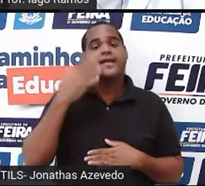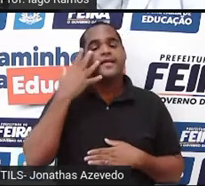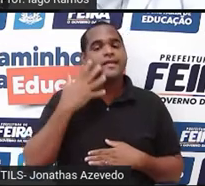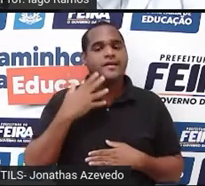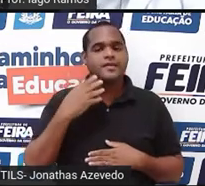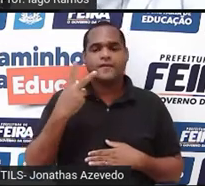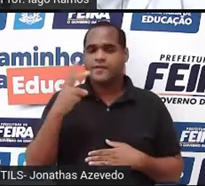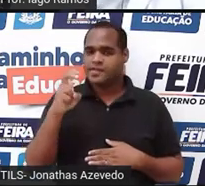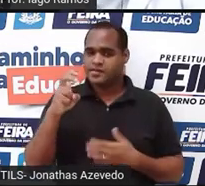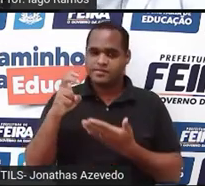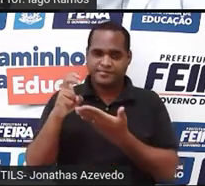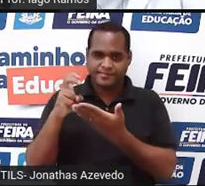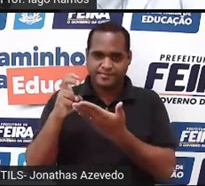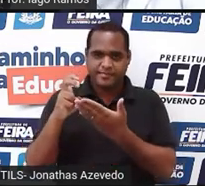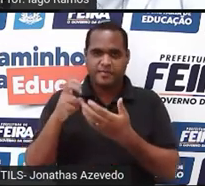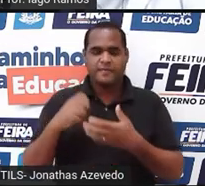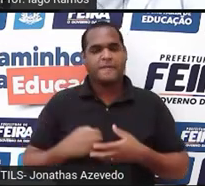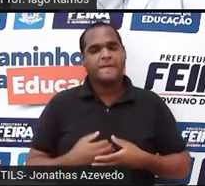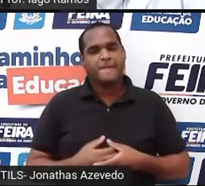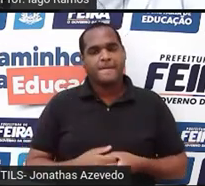calça 25